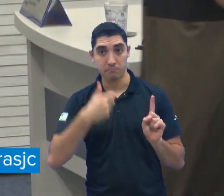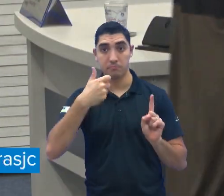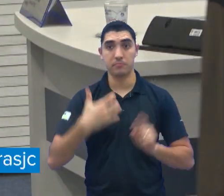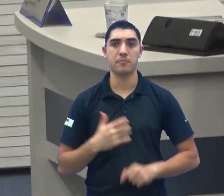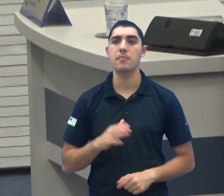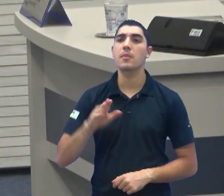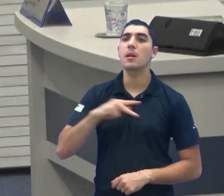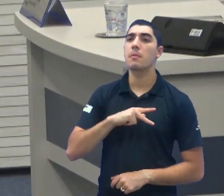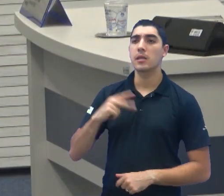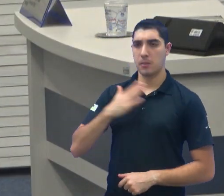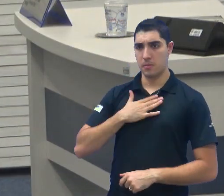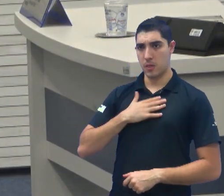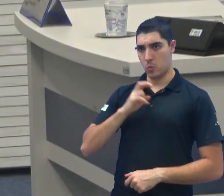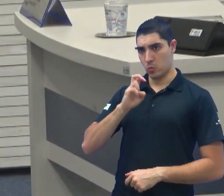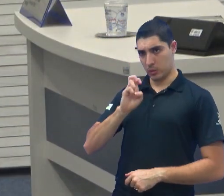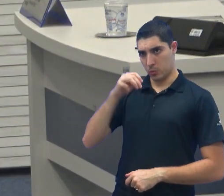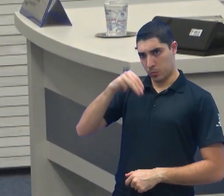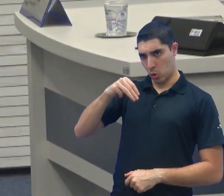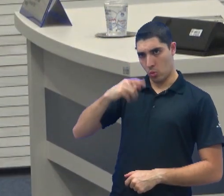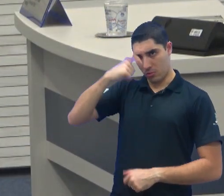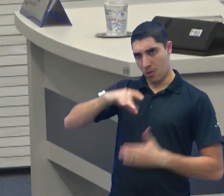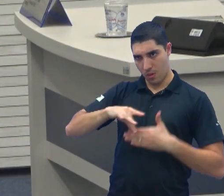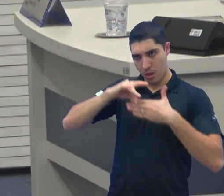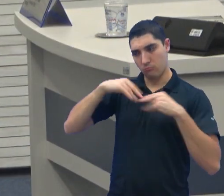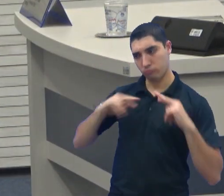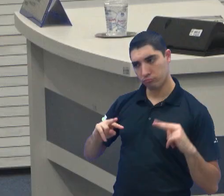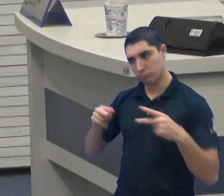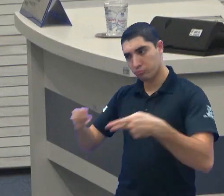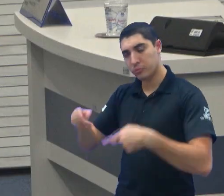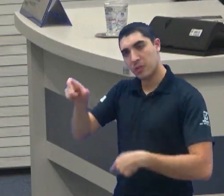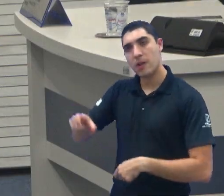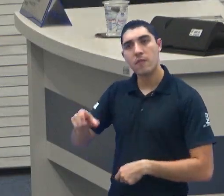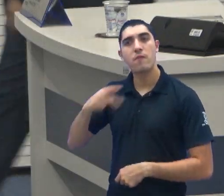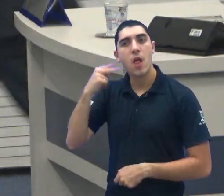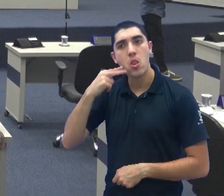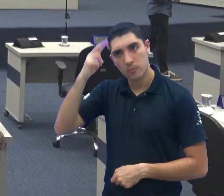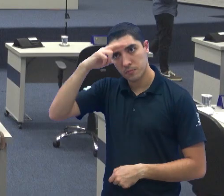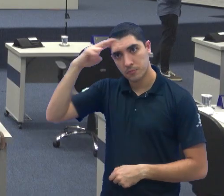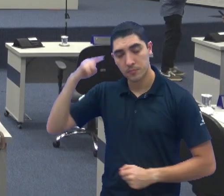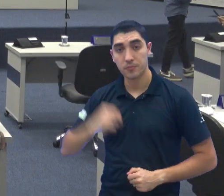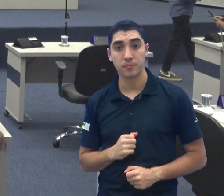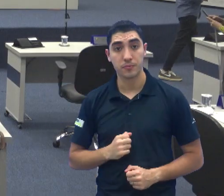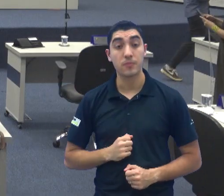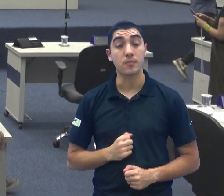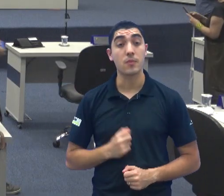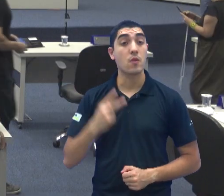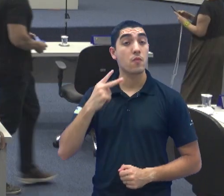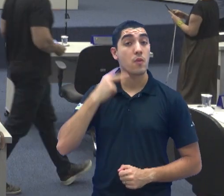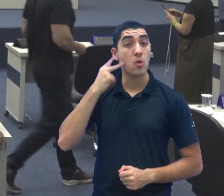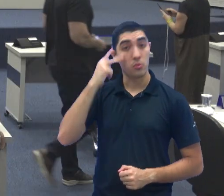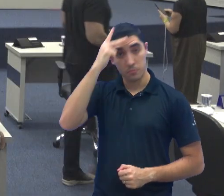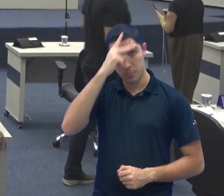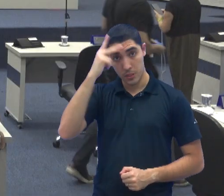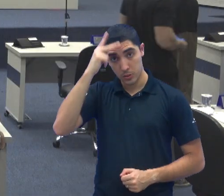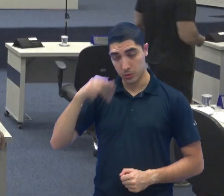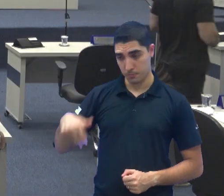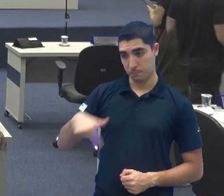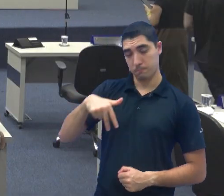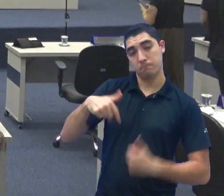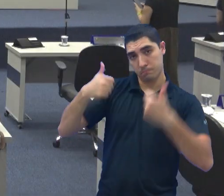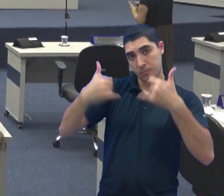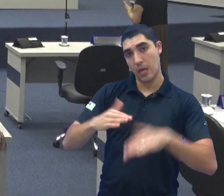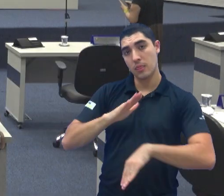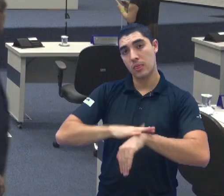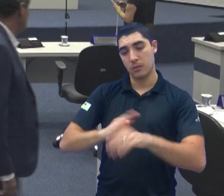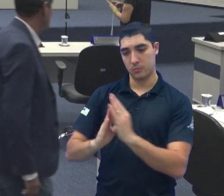da liderança ao vereador Roberto Chagas. Com a palavra ao vereador Fernando Petiti. Vossa Excelência tem um tempo de 10 minutos,